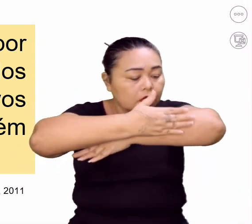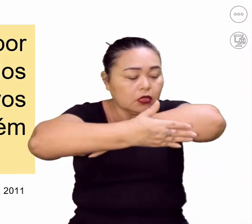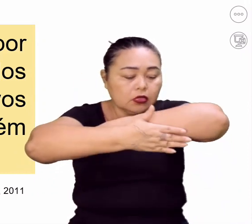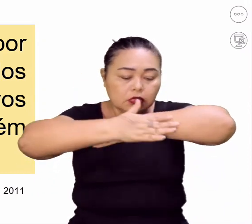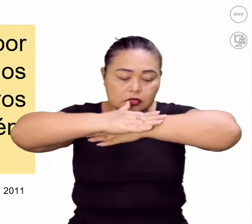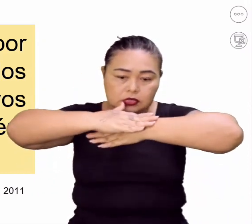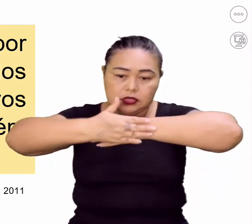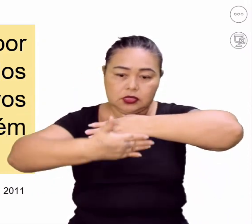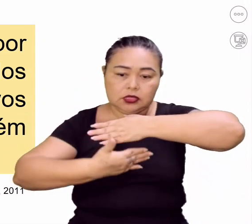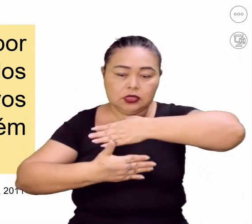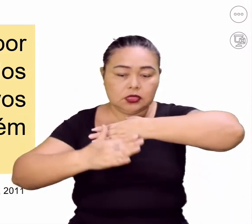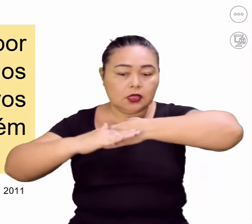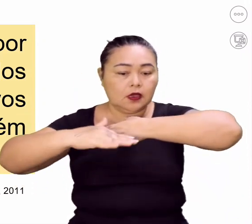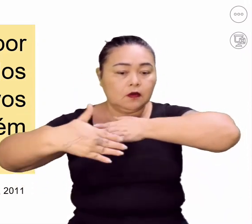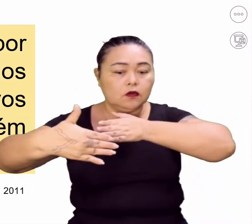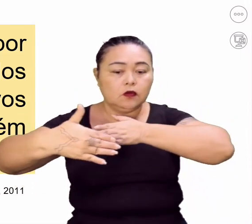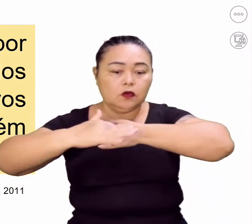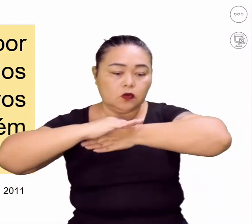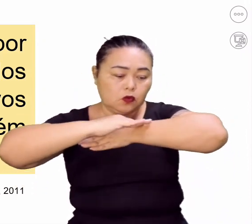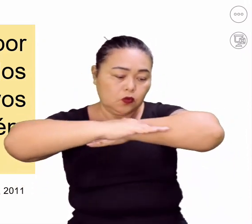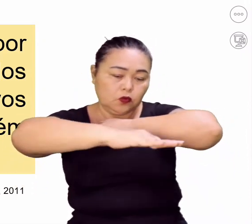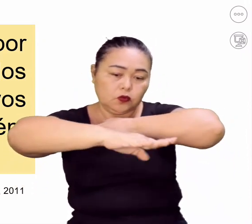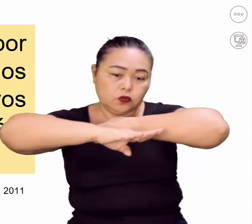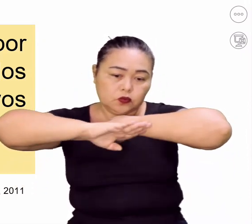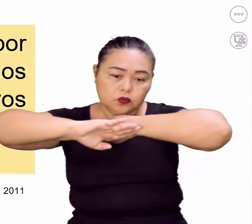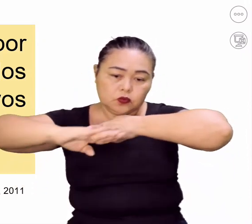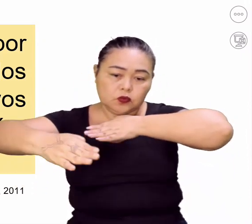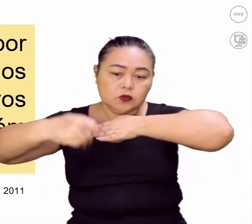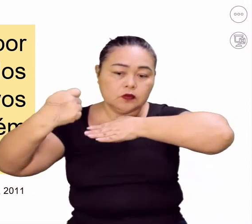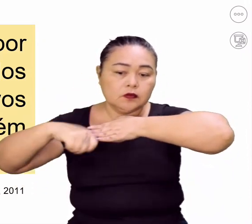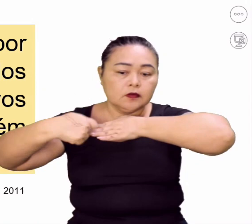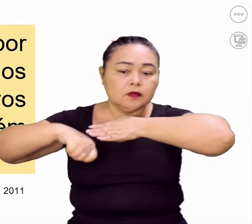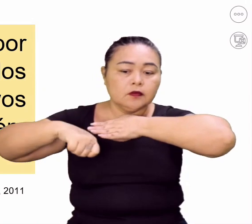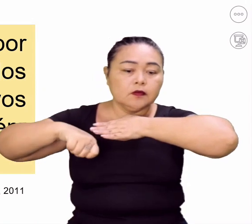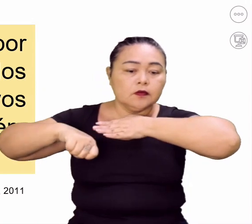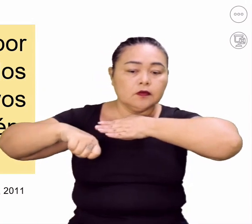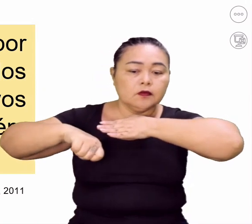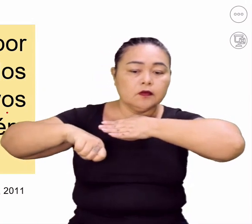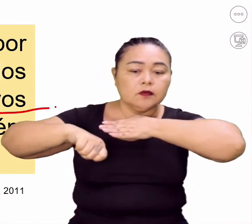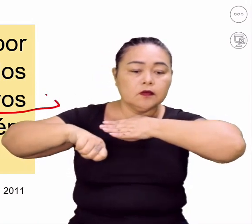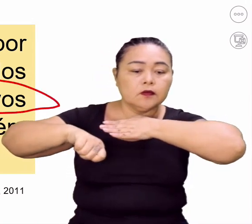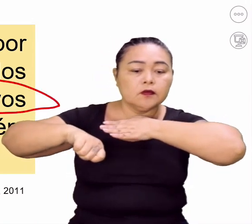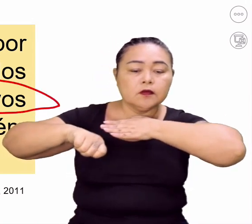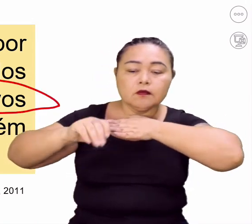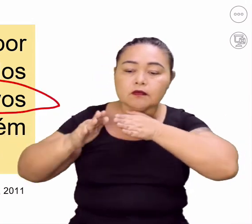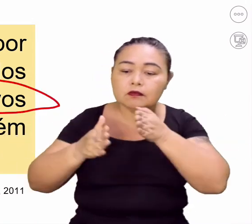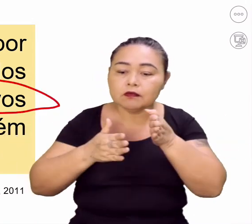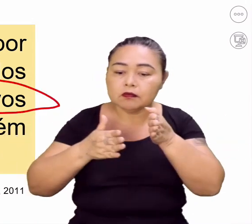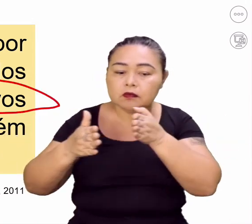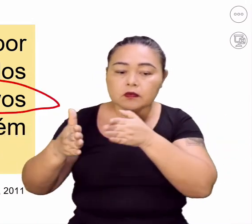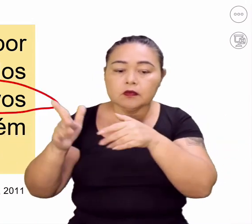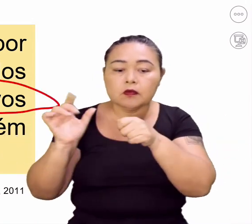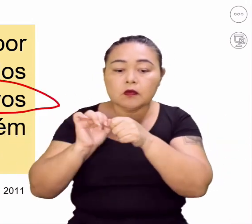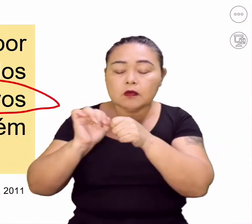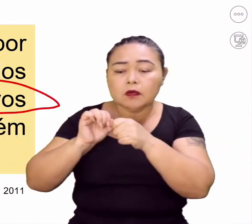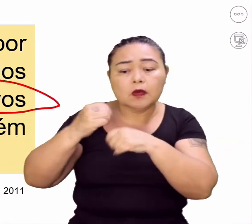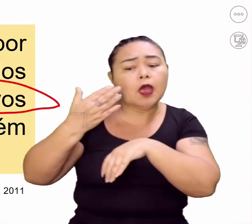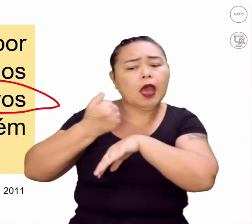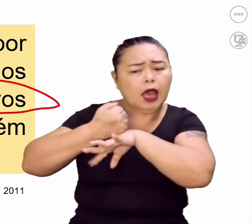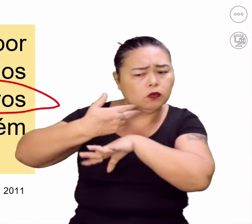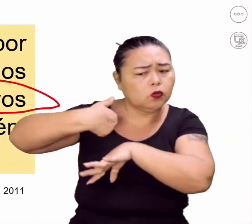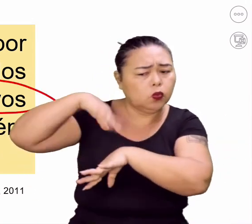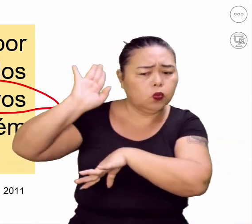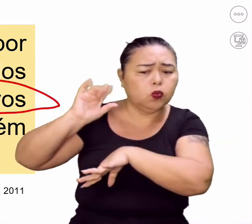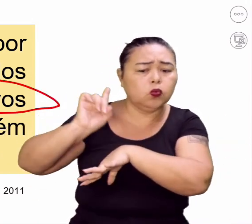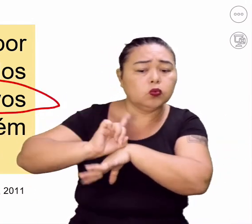encostas. Quando localizado em relevo plano, ele é necessário usar corretivos, visto que são também